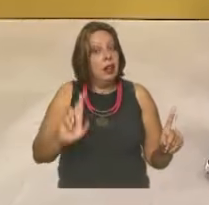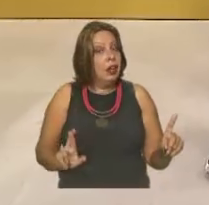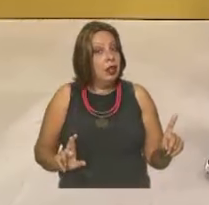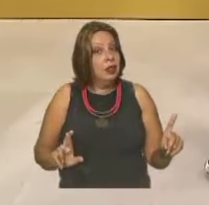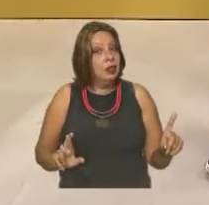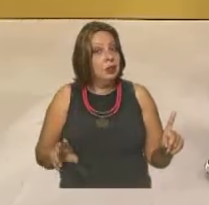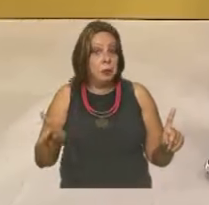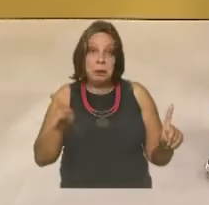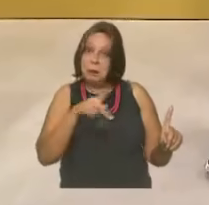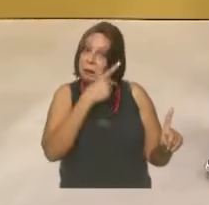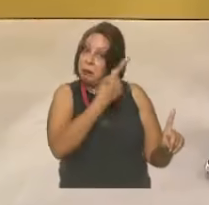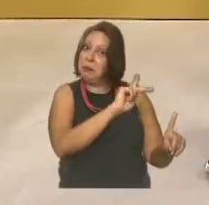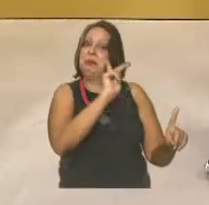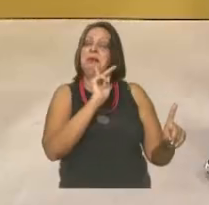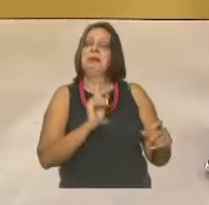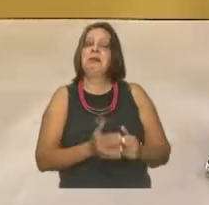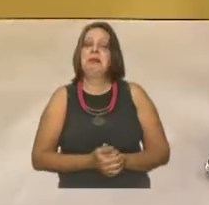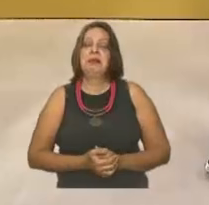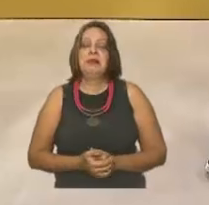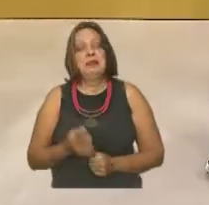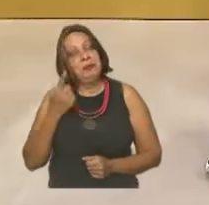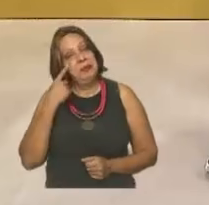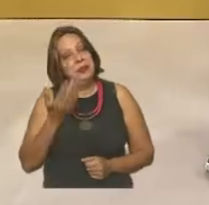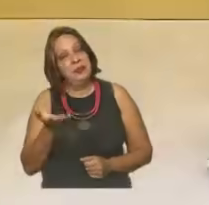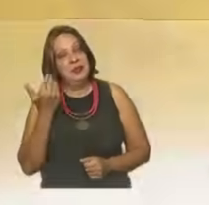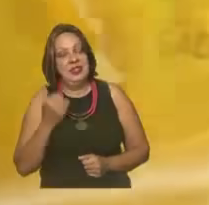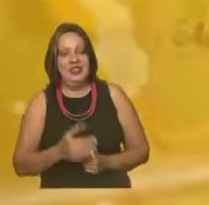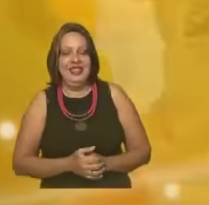de seu. Tá bom no bolso. Demais. Vamos ver.